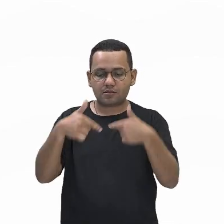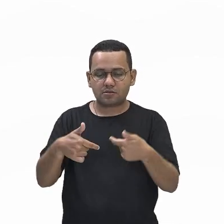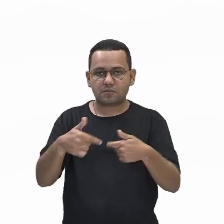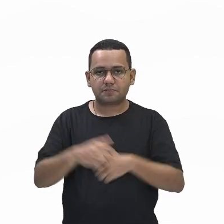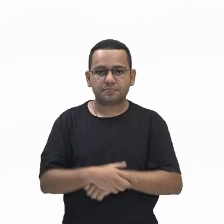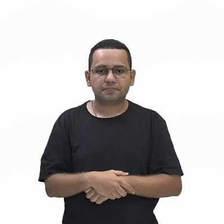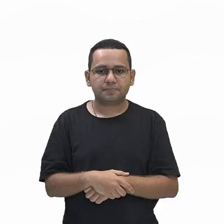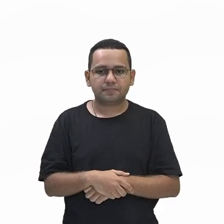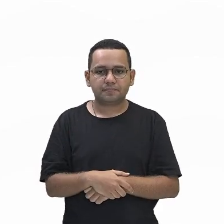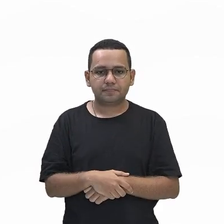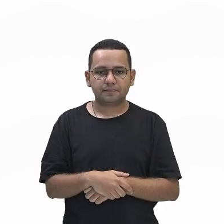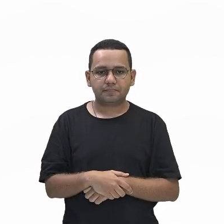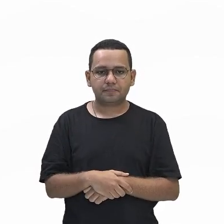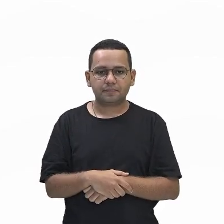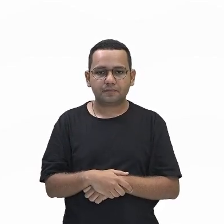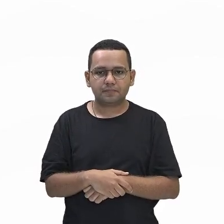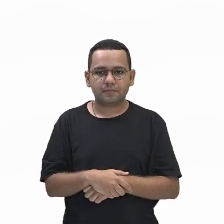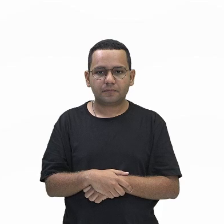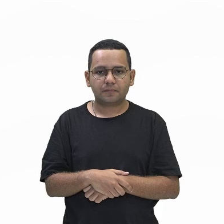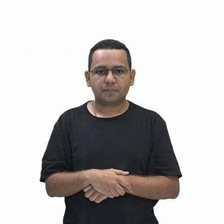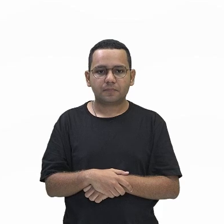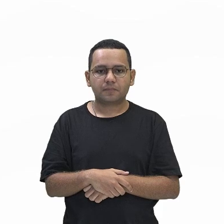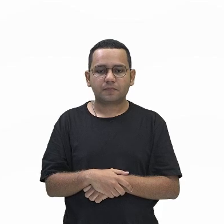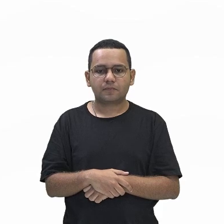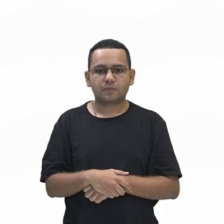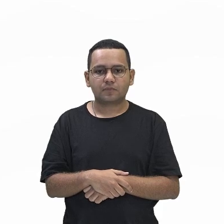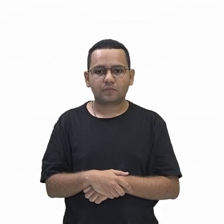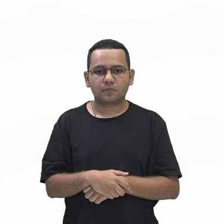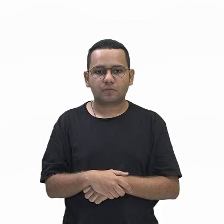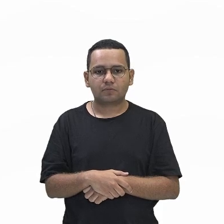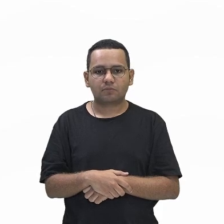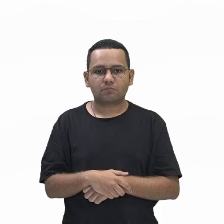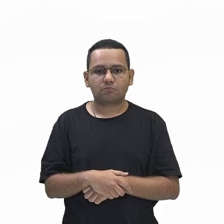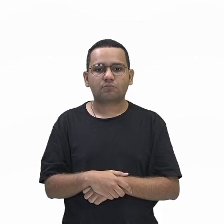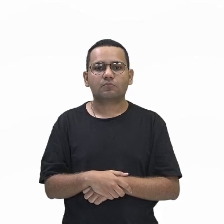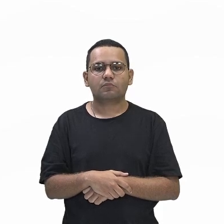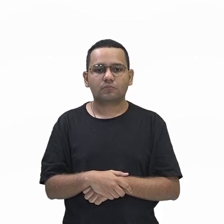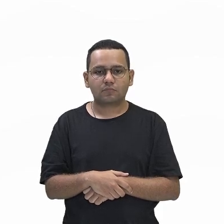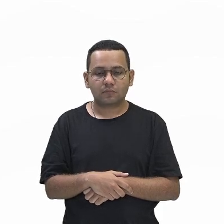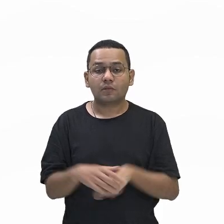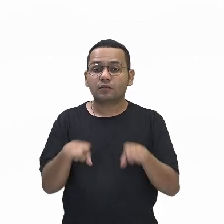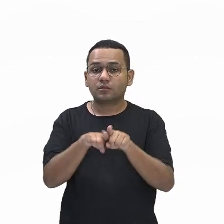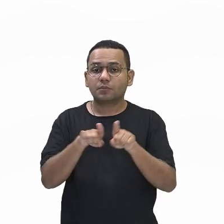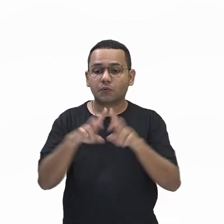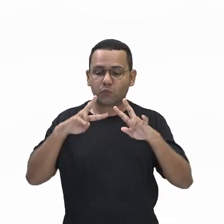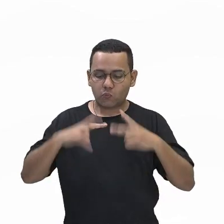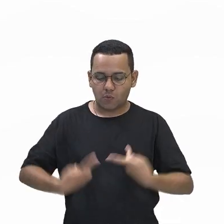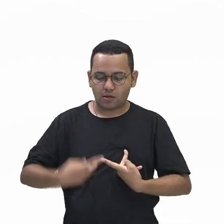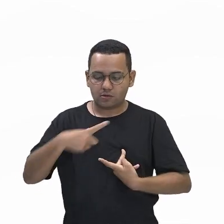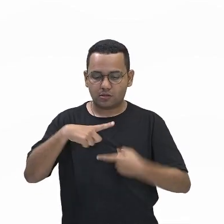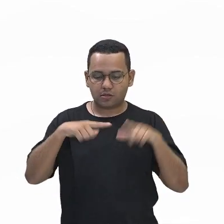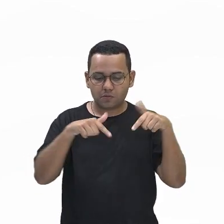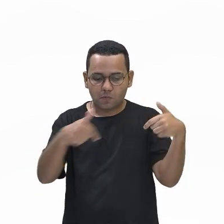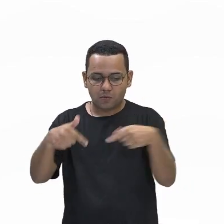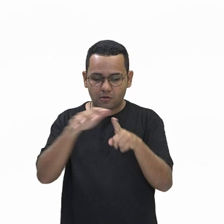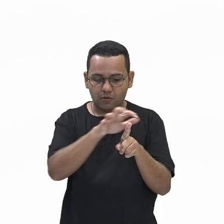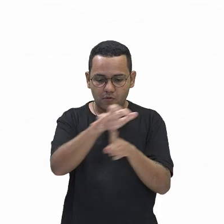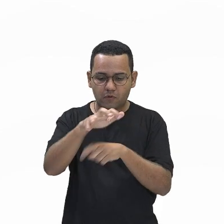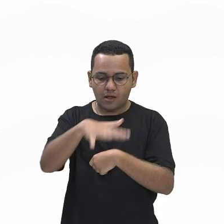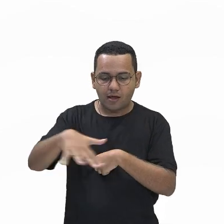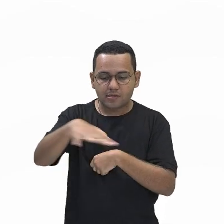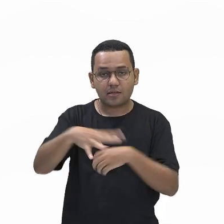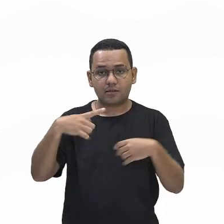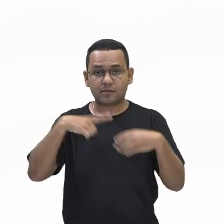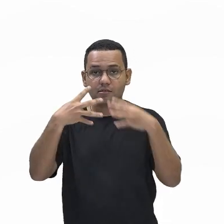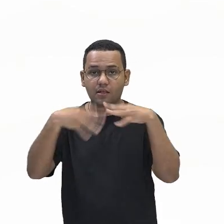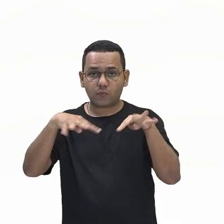transformações que eles impõem aos espaços que são naturais, tá? Então, quando nós temos